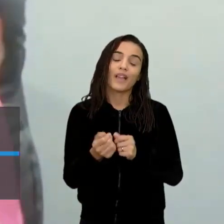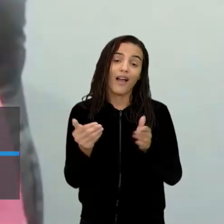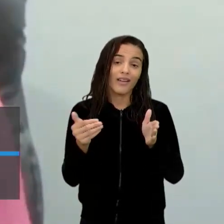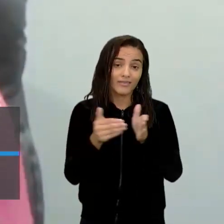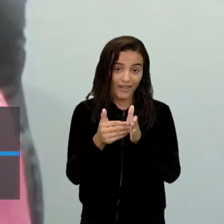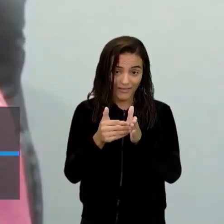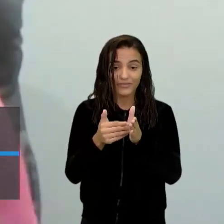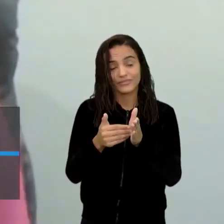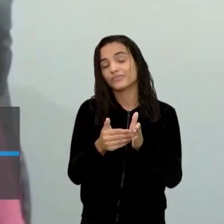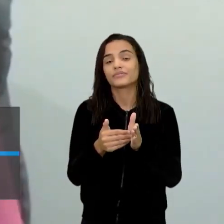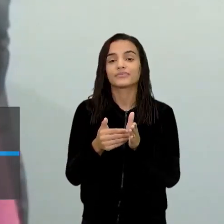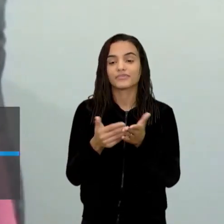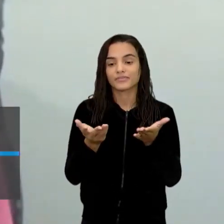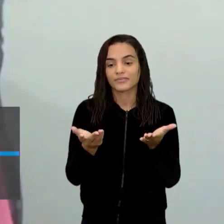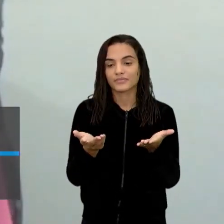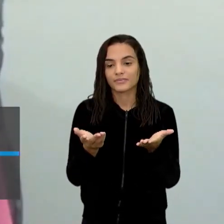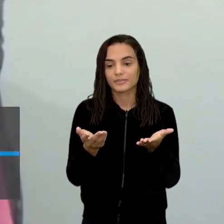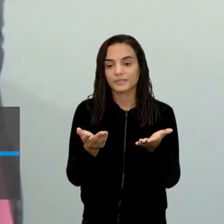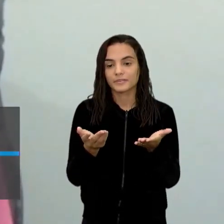formação do